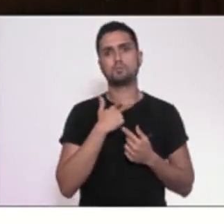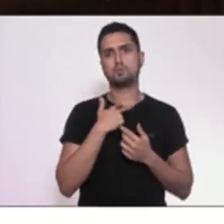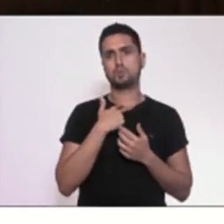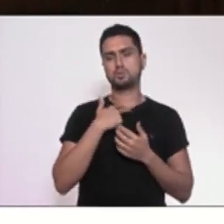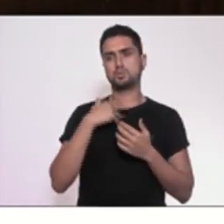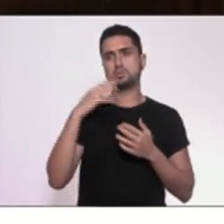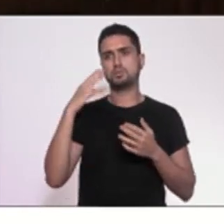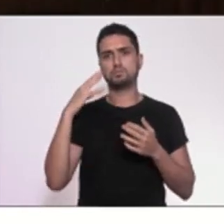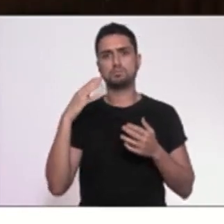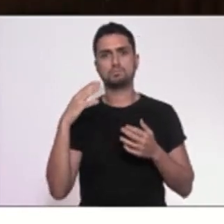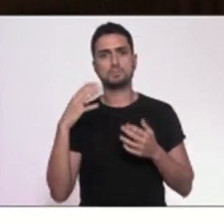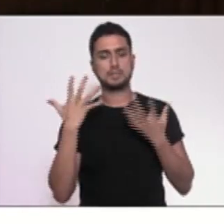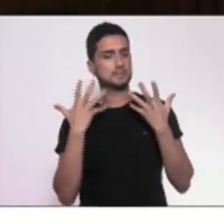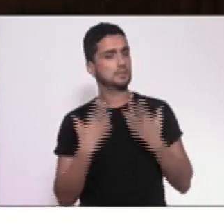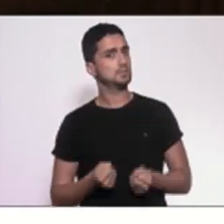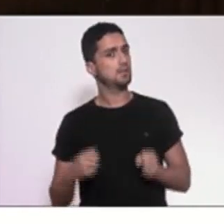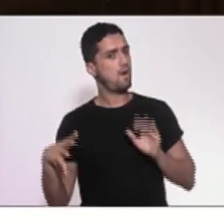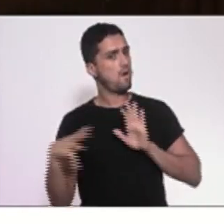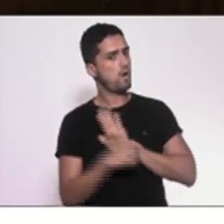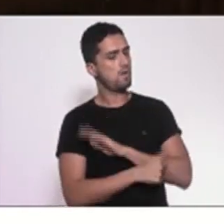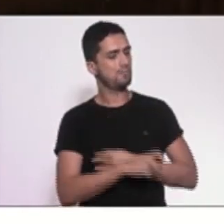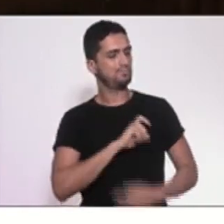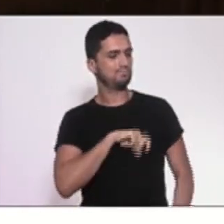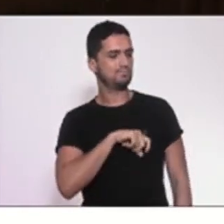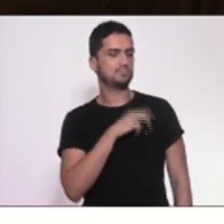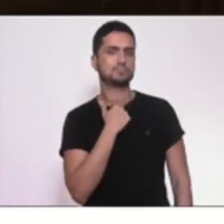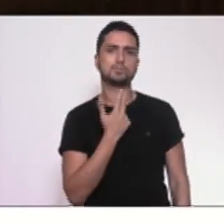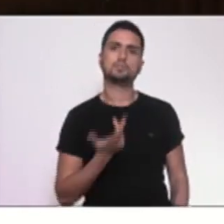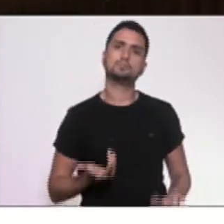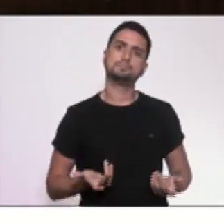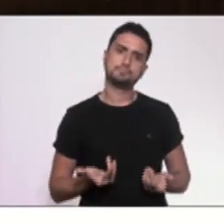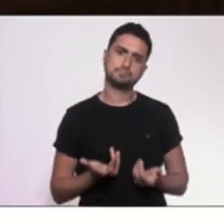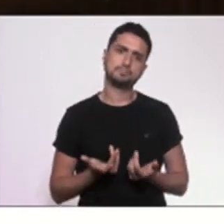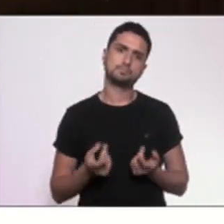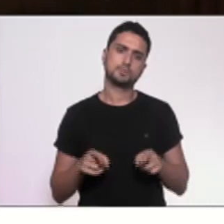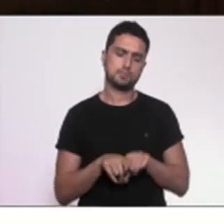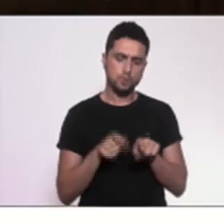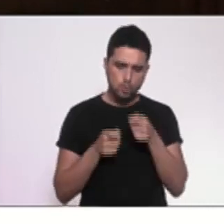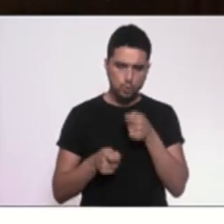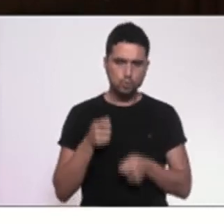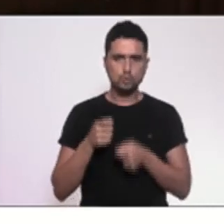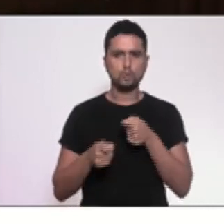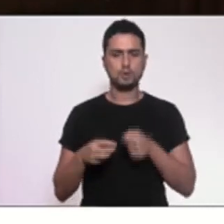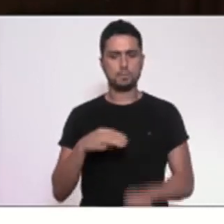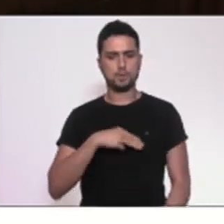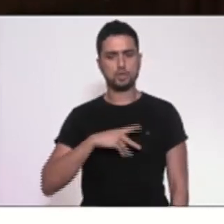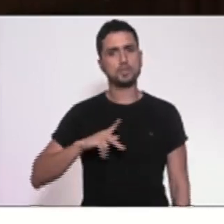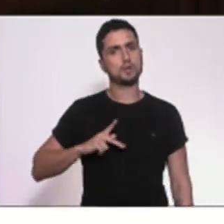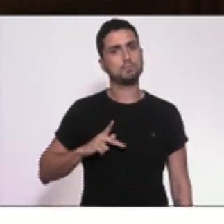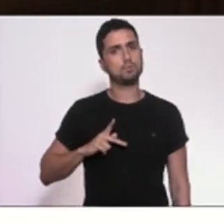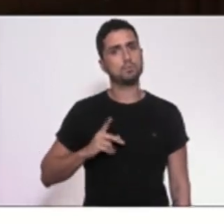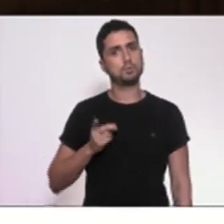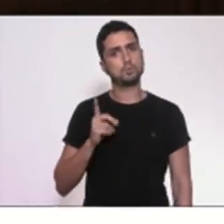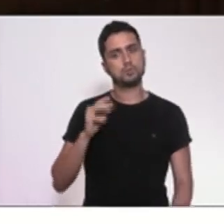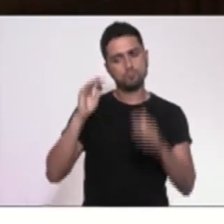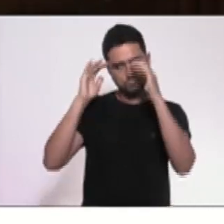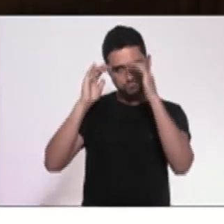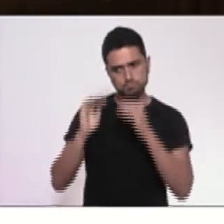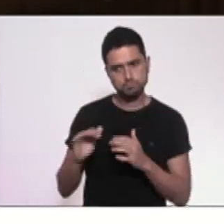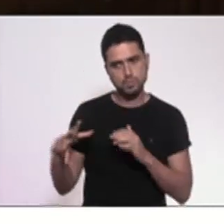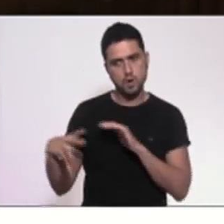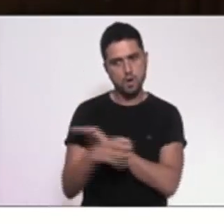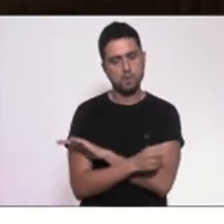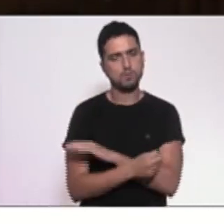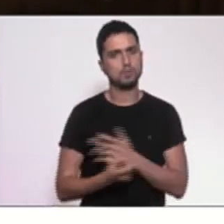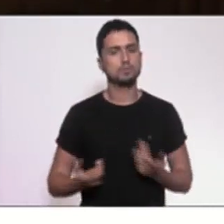controle sobre as instituições do Judiciário e sobre o Ministério Público, para que também não se curve ao poder. E um controle também sobre as forças de